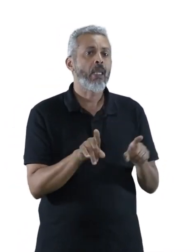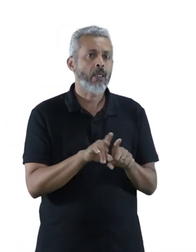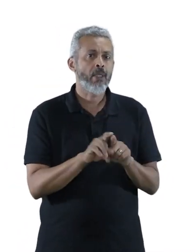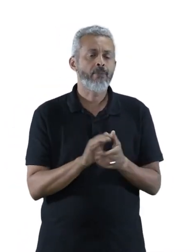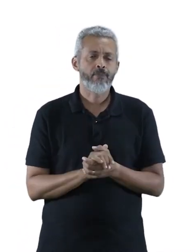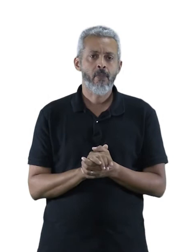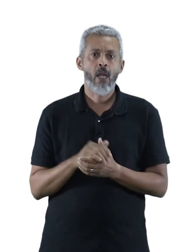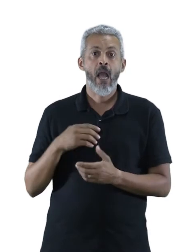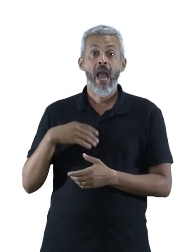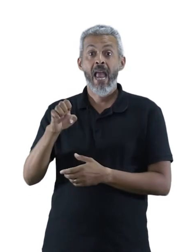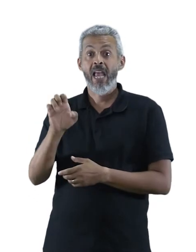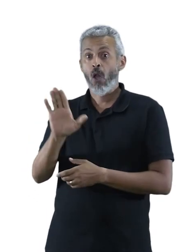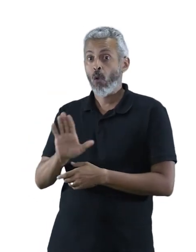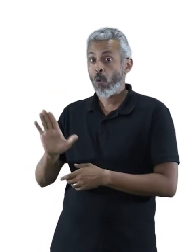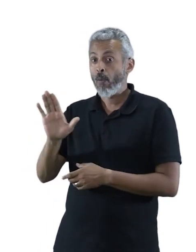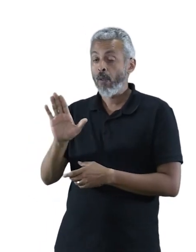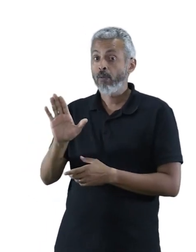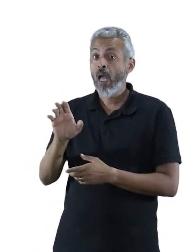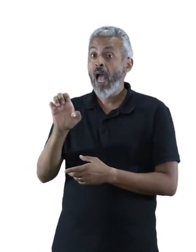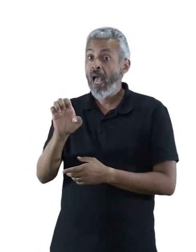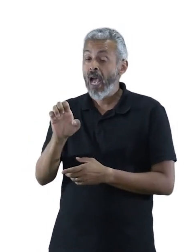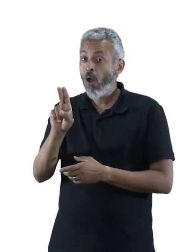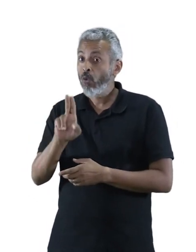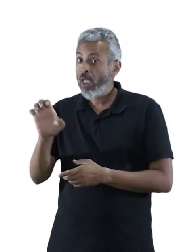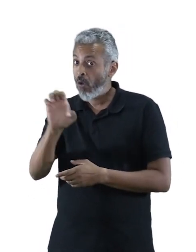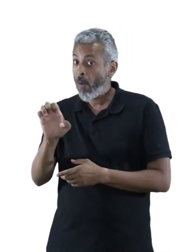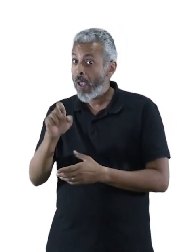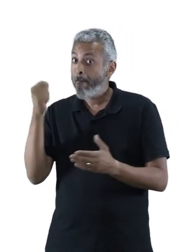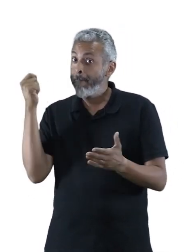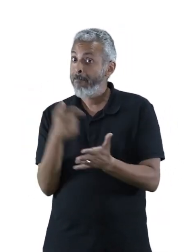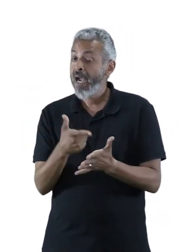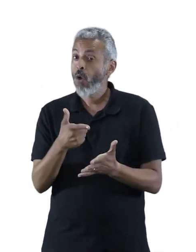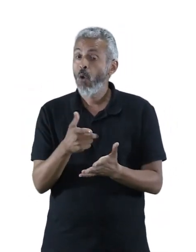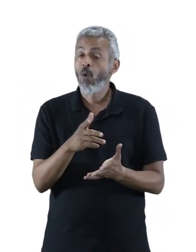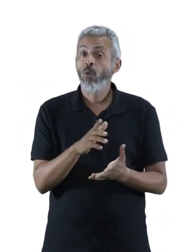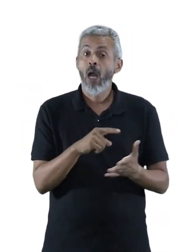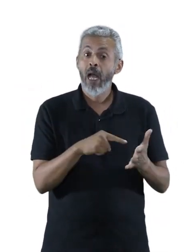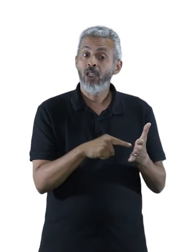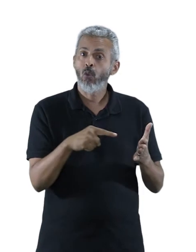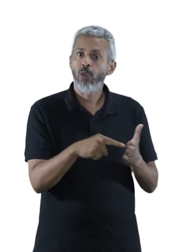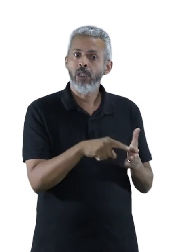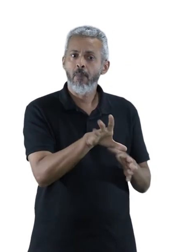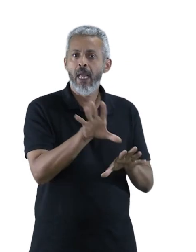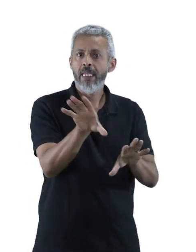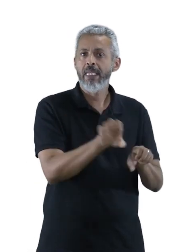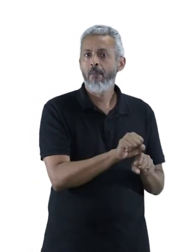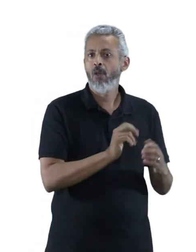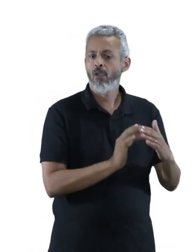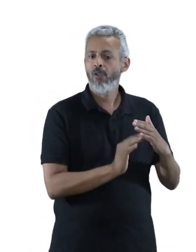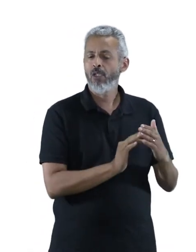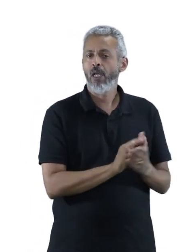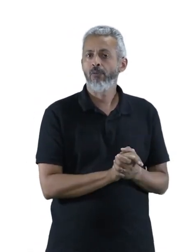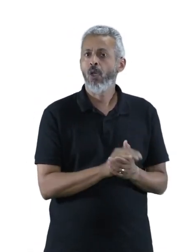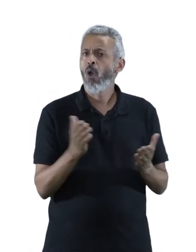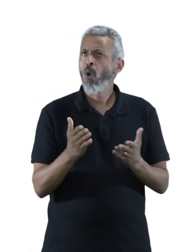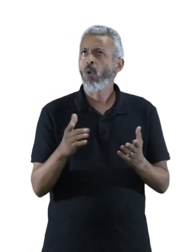decisão um pouco drástica. Pagou a Turquia para ficar com praticamente todos os refugiados que vinham para a Europa. Hoje,